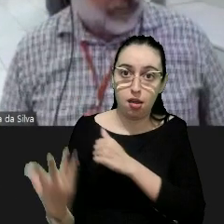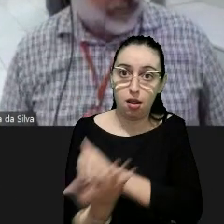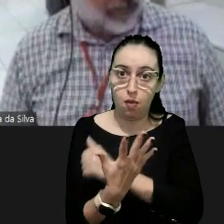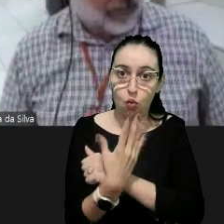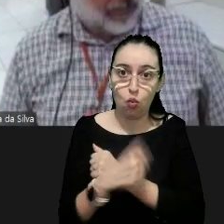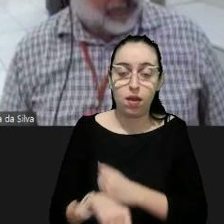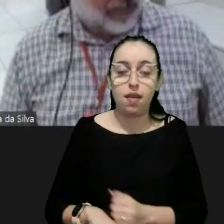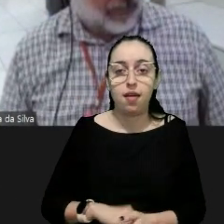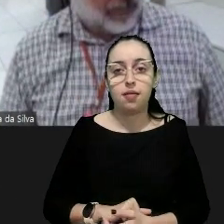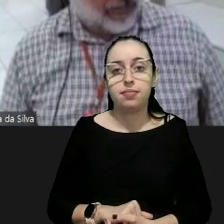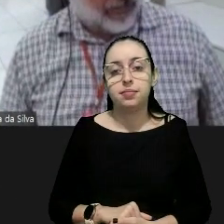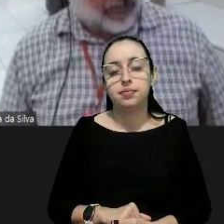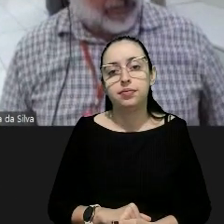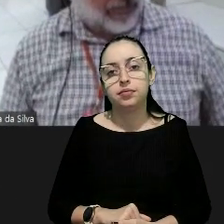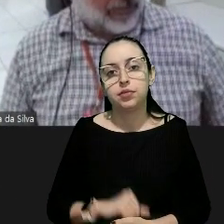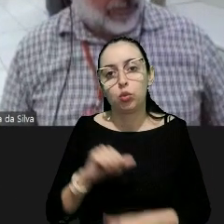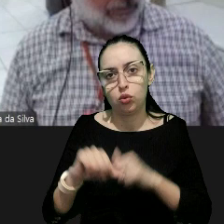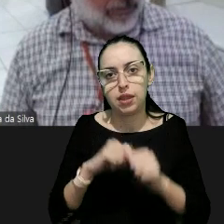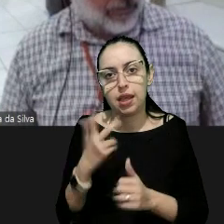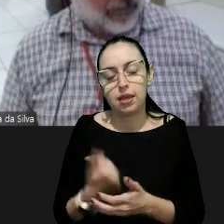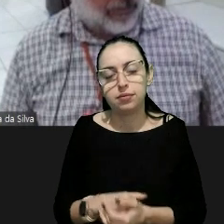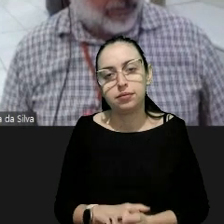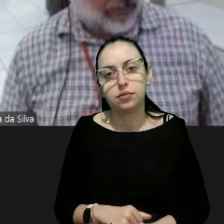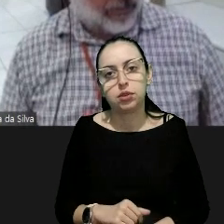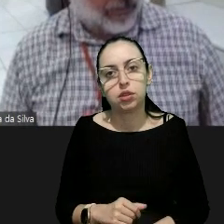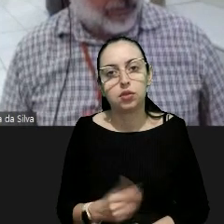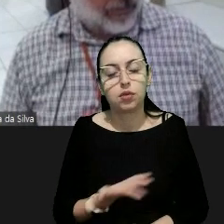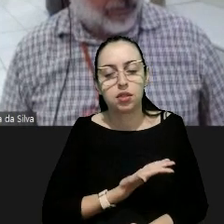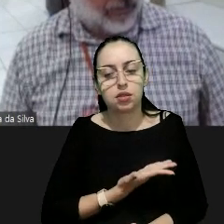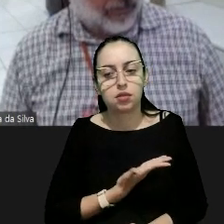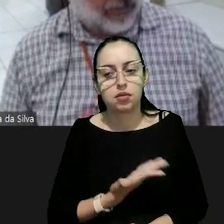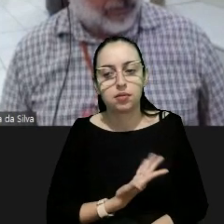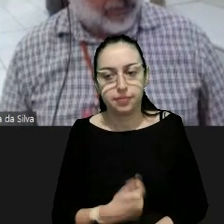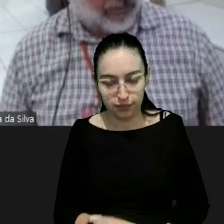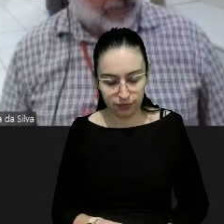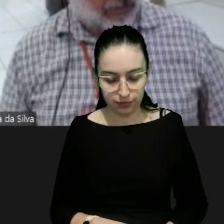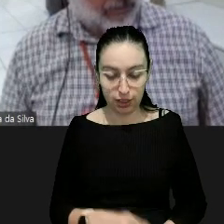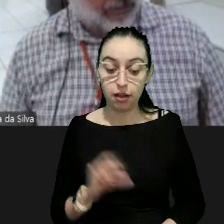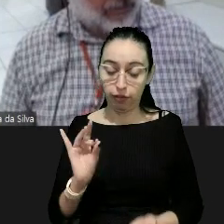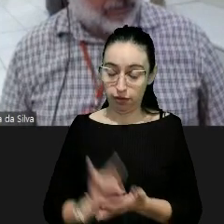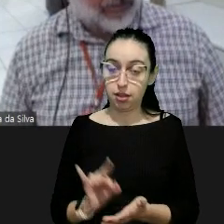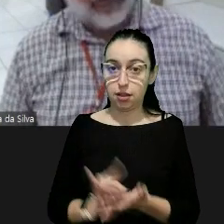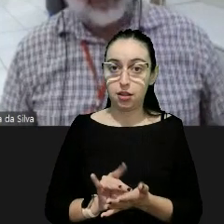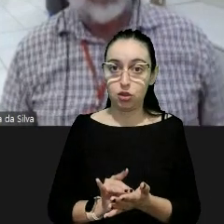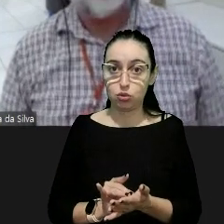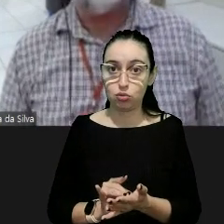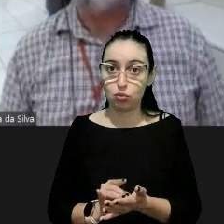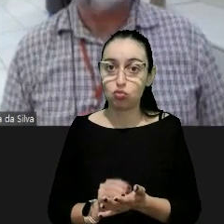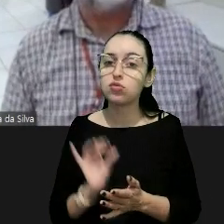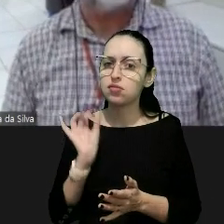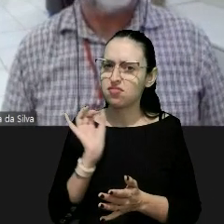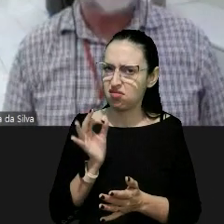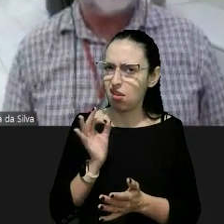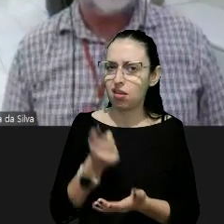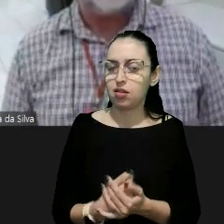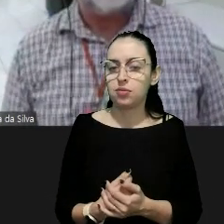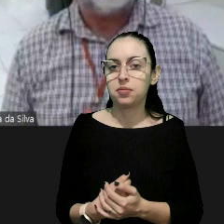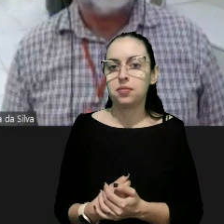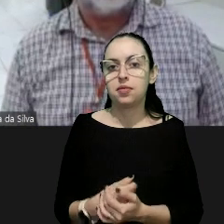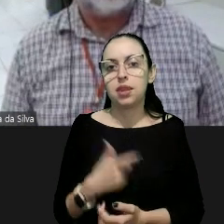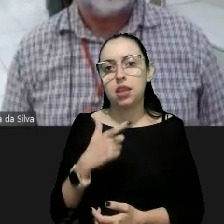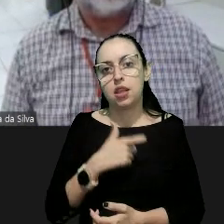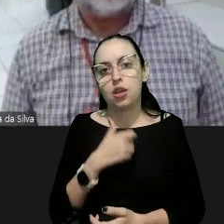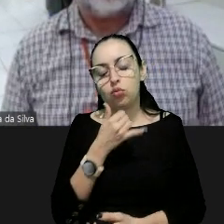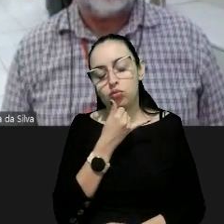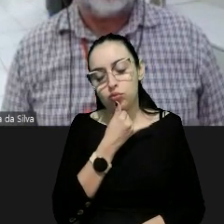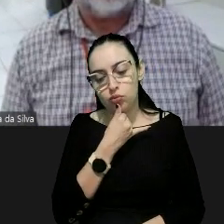ele cuidar de você. Fazer o contrário, né? Fazer o contrário. Uma coisa que eu faço com meus amigos, e é verdade, e funciona